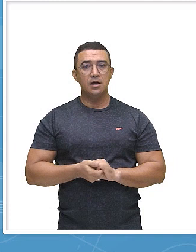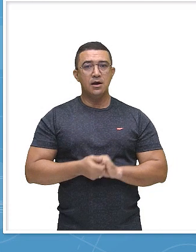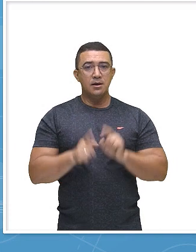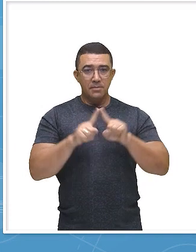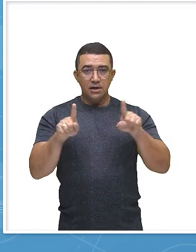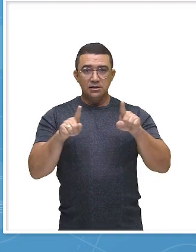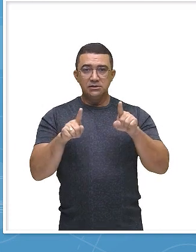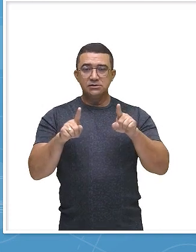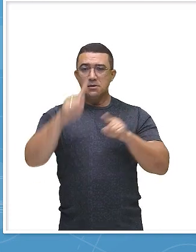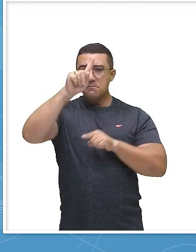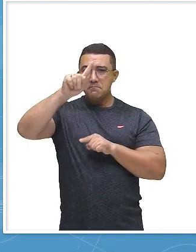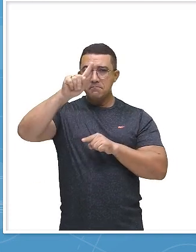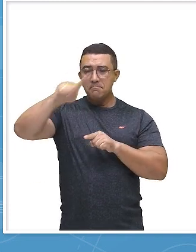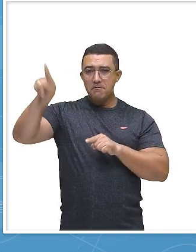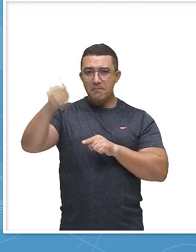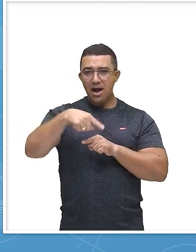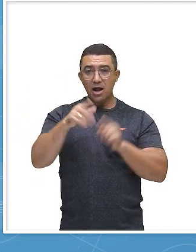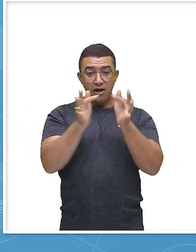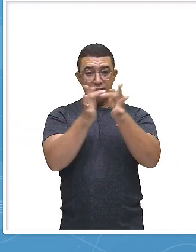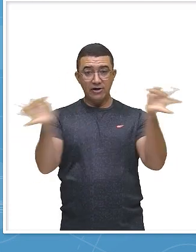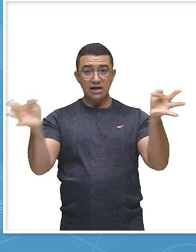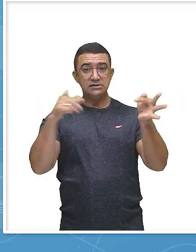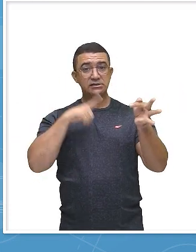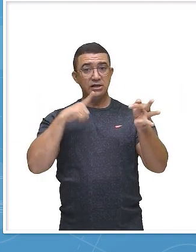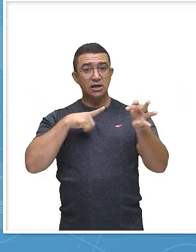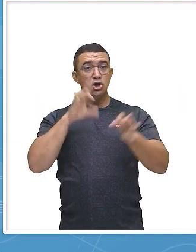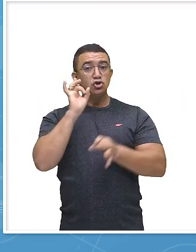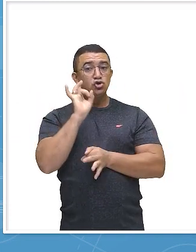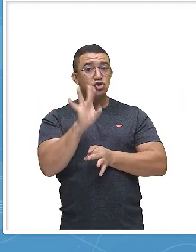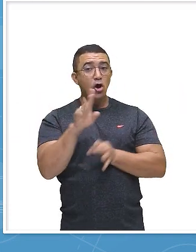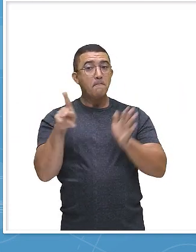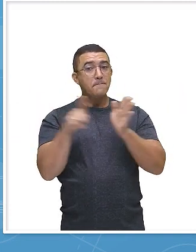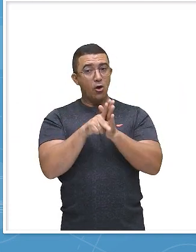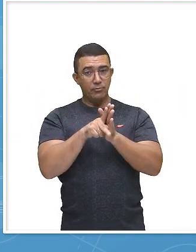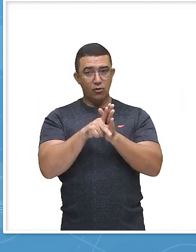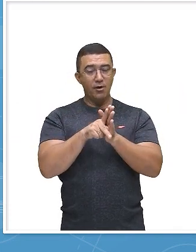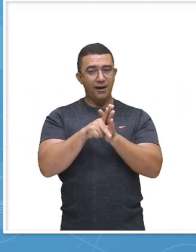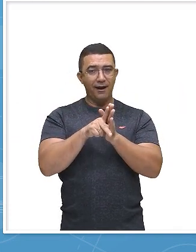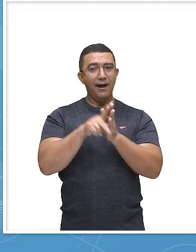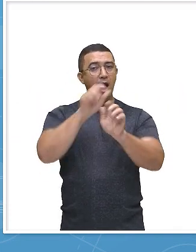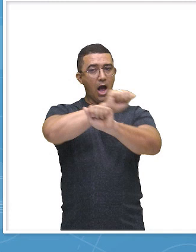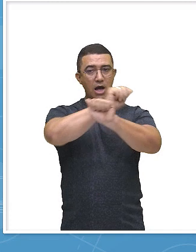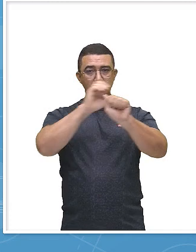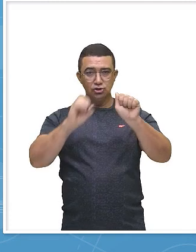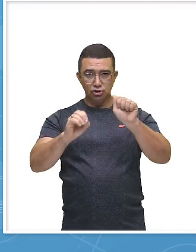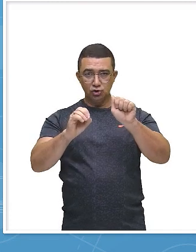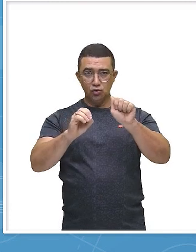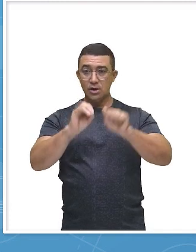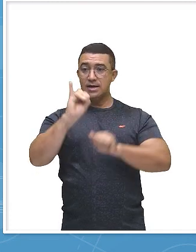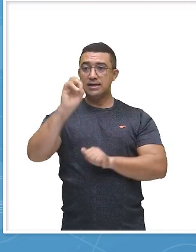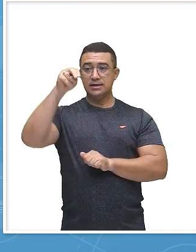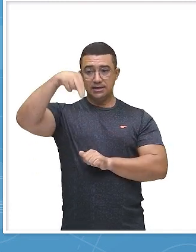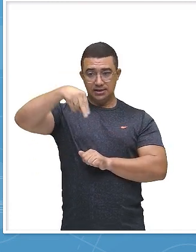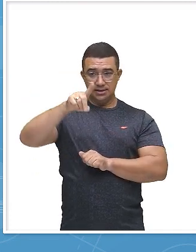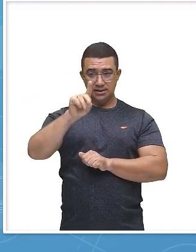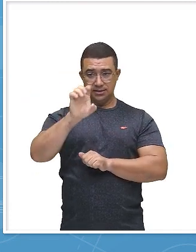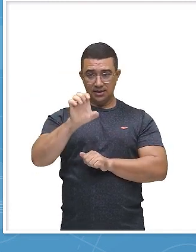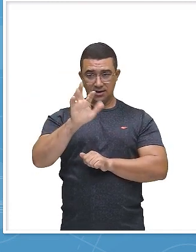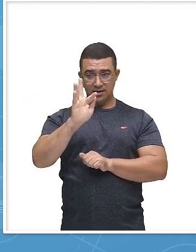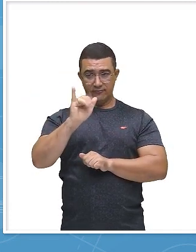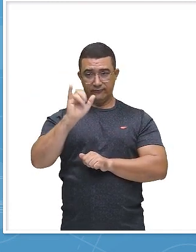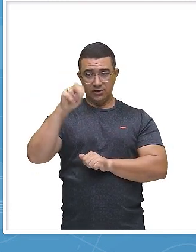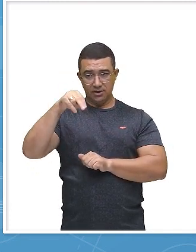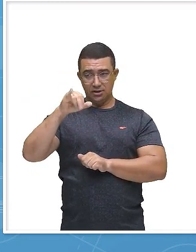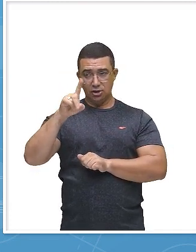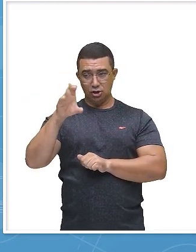que marcar a frase que tem somente artigos indefinidos e você já sabe quais são os indefinidos. Eu sei que você